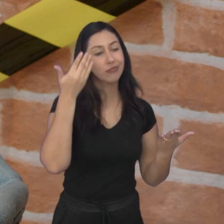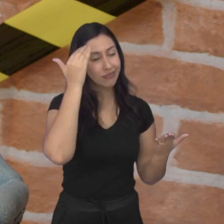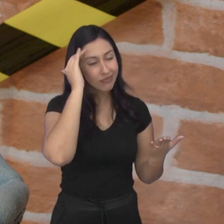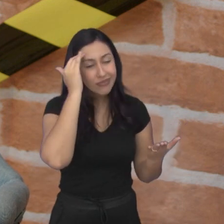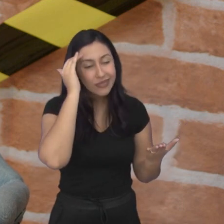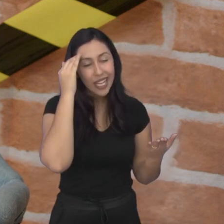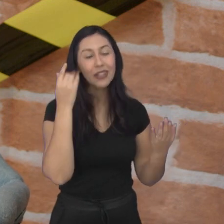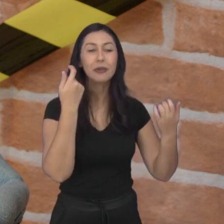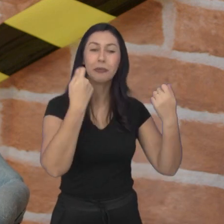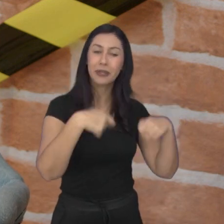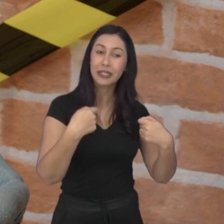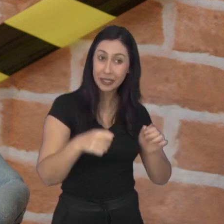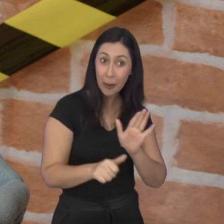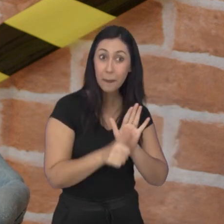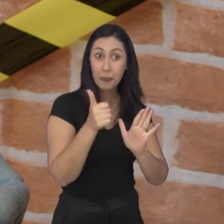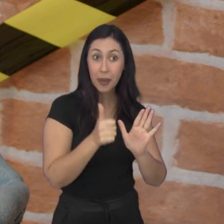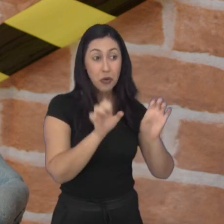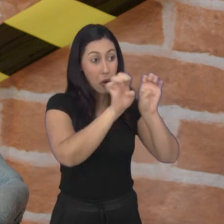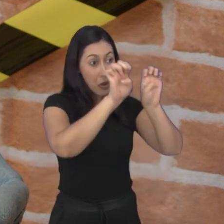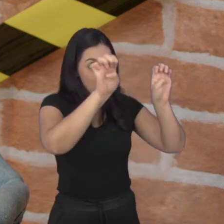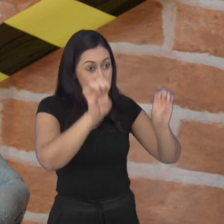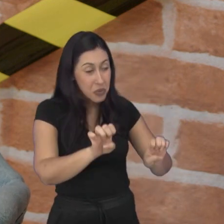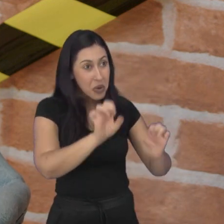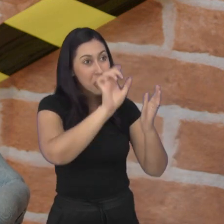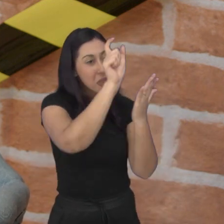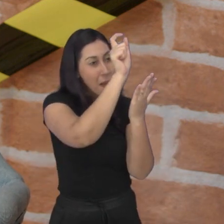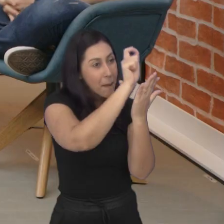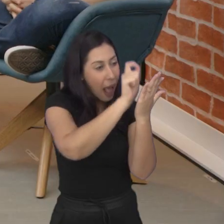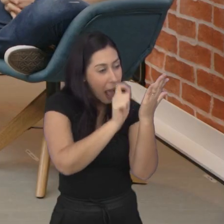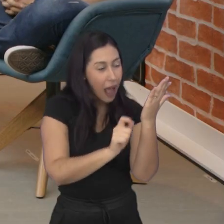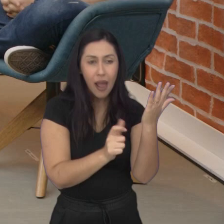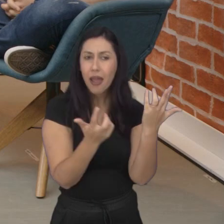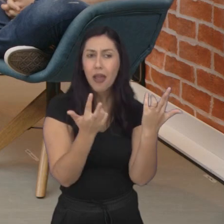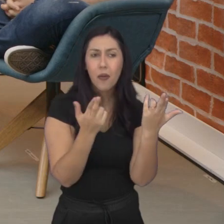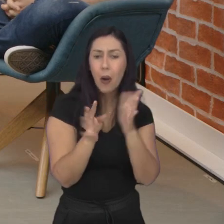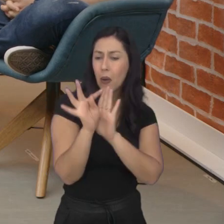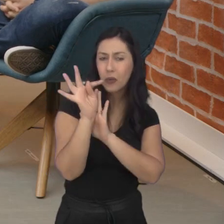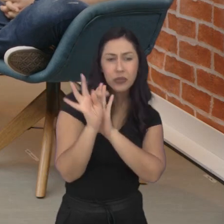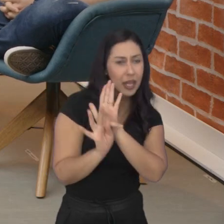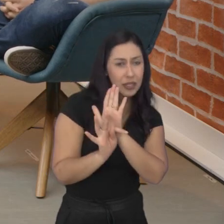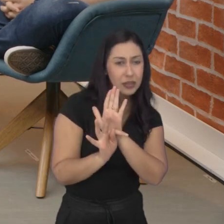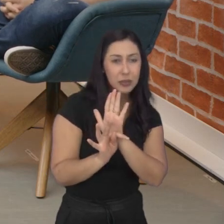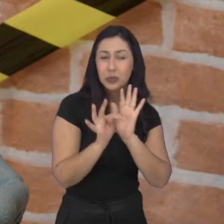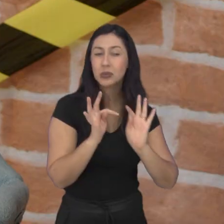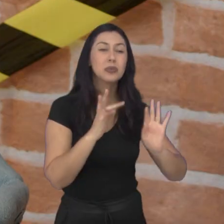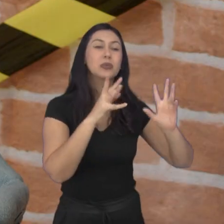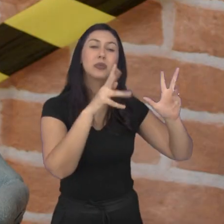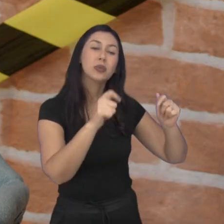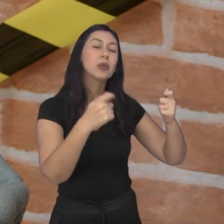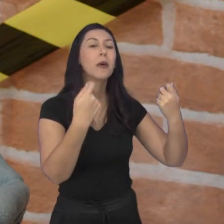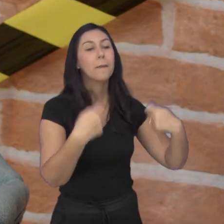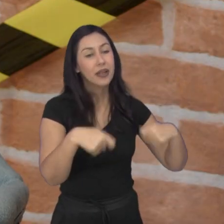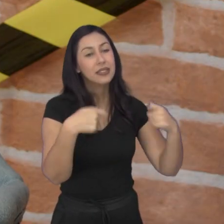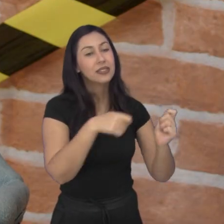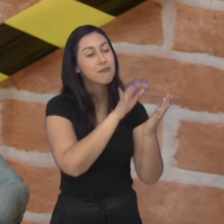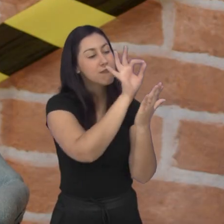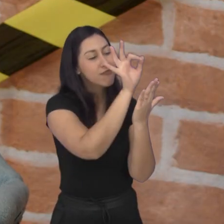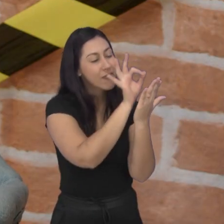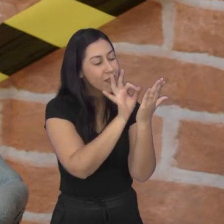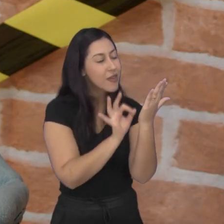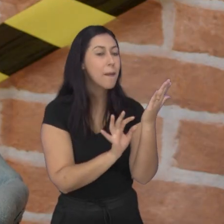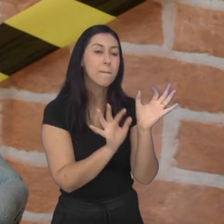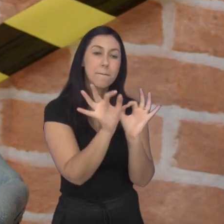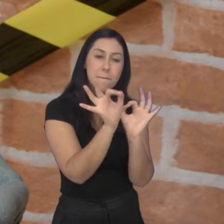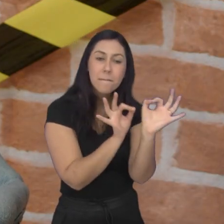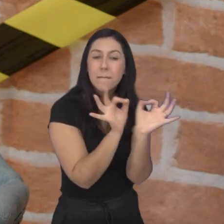você fazer um desenho que você não tenha estrutura. Qualquer coisa, você vai fazer um texto que não tenha estrutura textual, qualquer arte, assim, tirar da cartola,